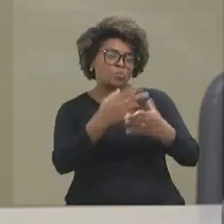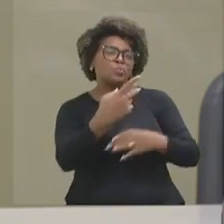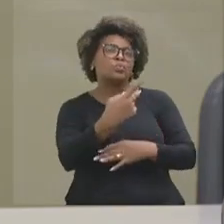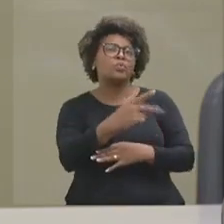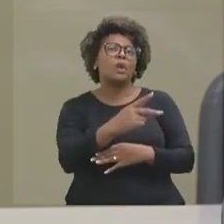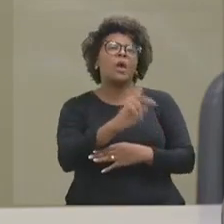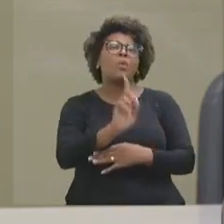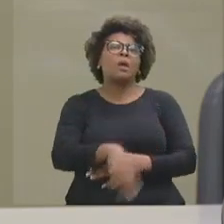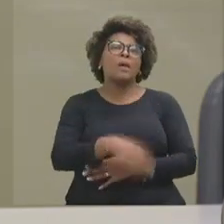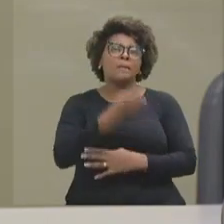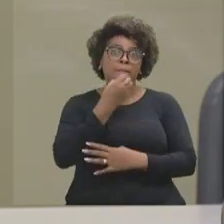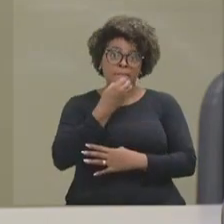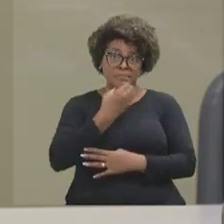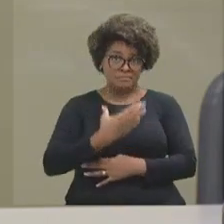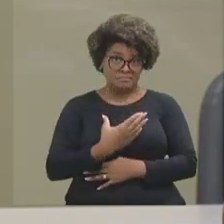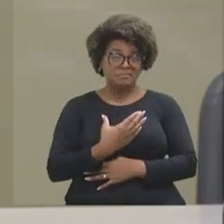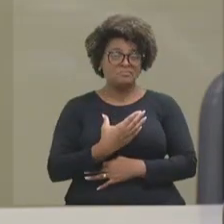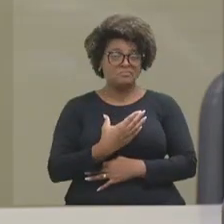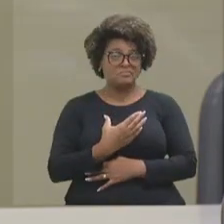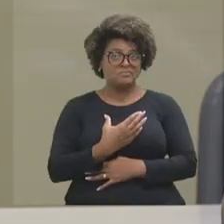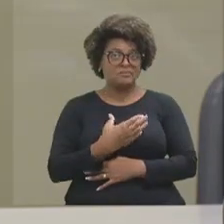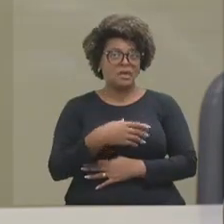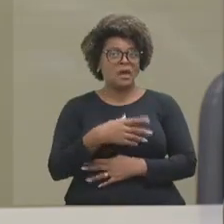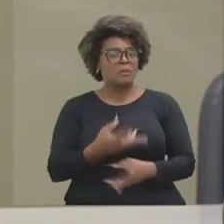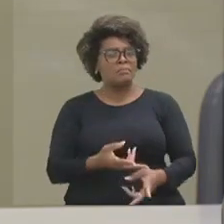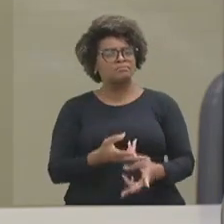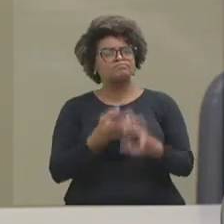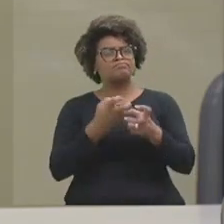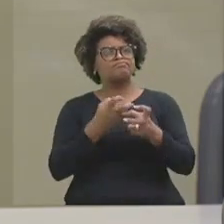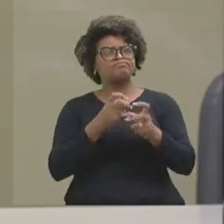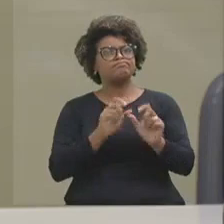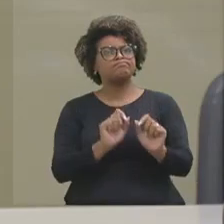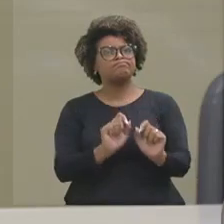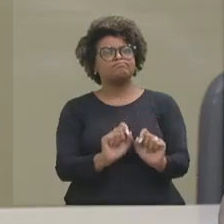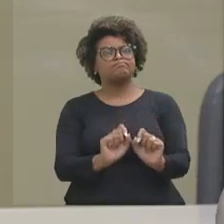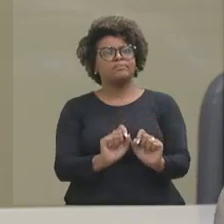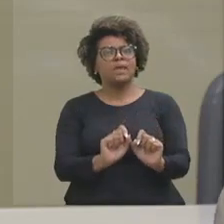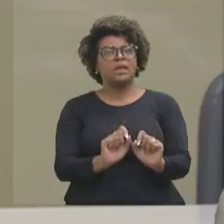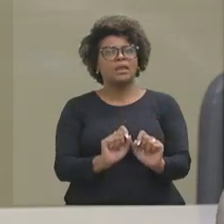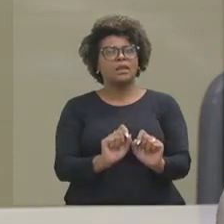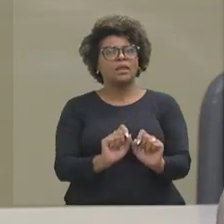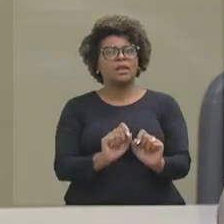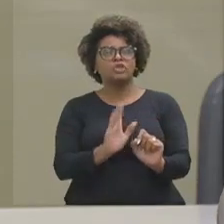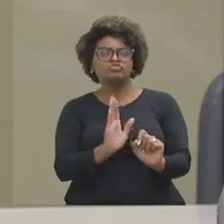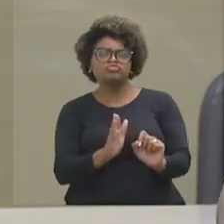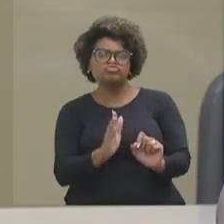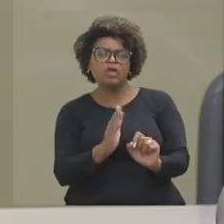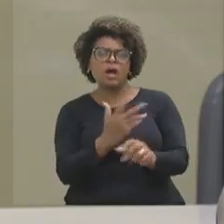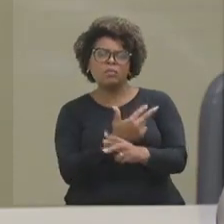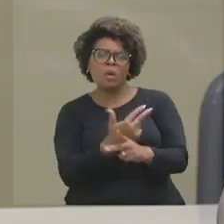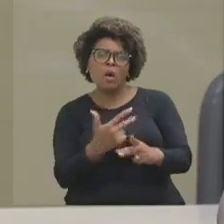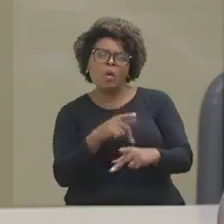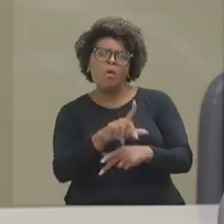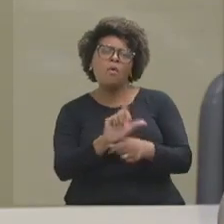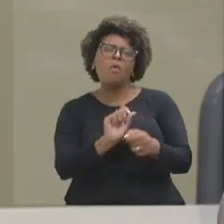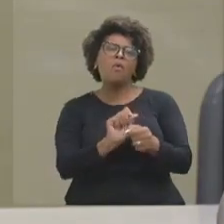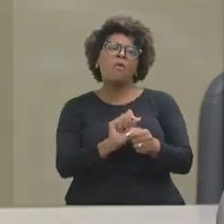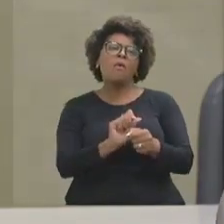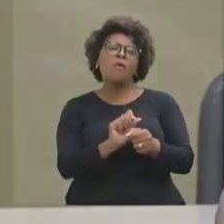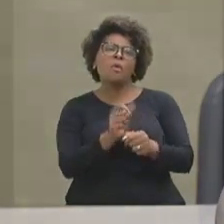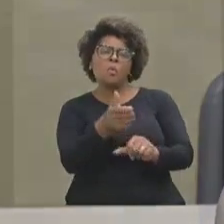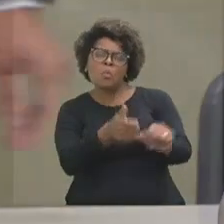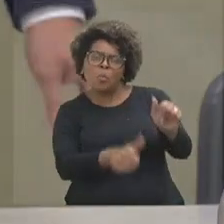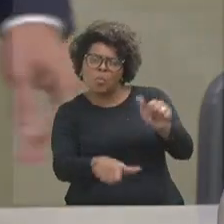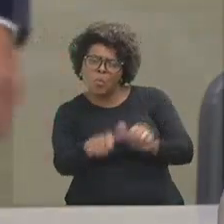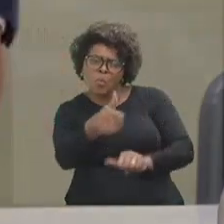é muito boa nós estamos notando dentro do que o senhor fez uma avaliação a sua equipe fez